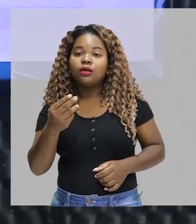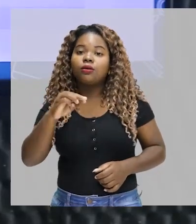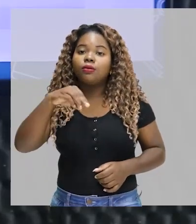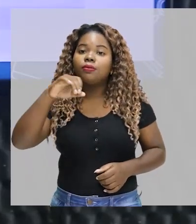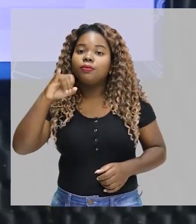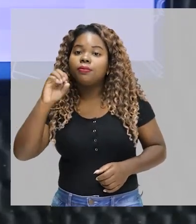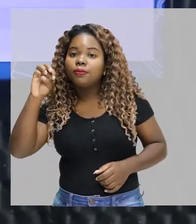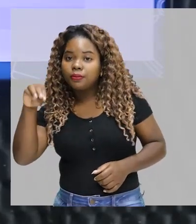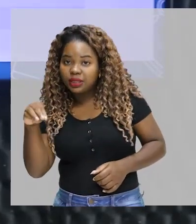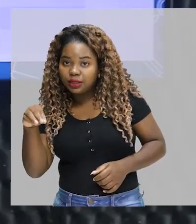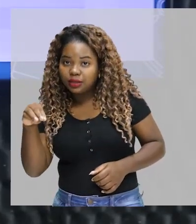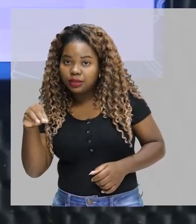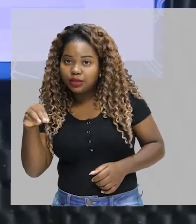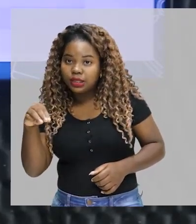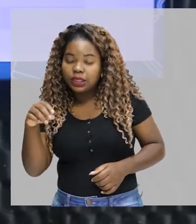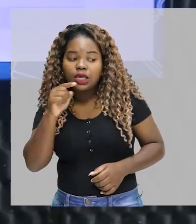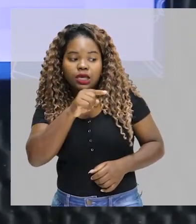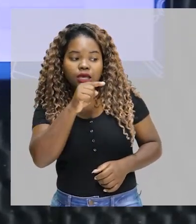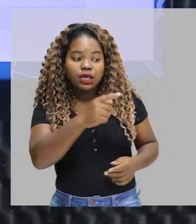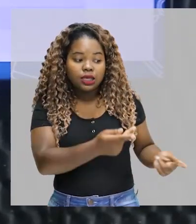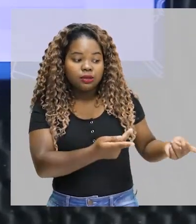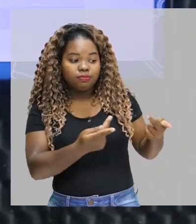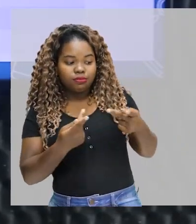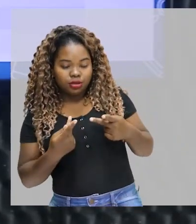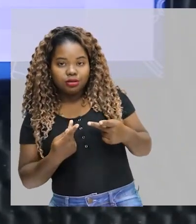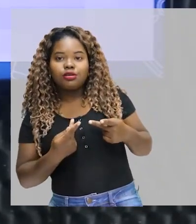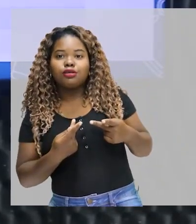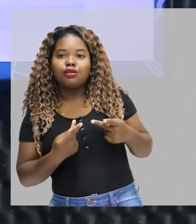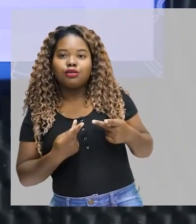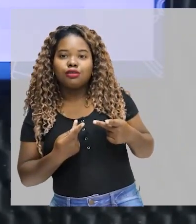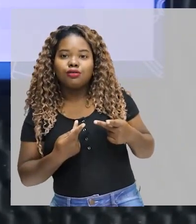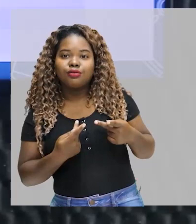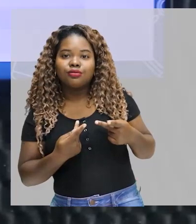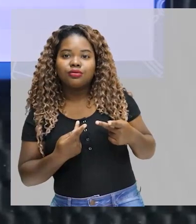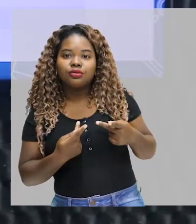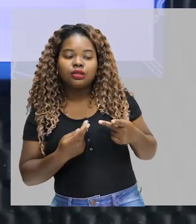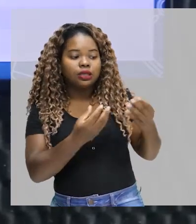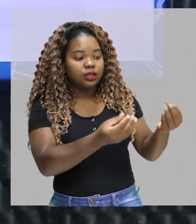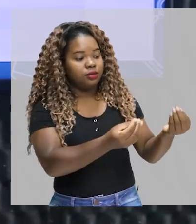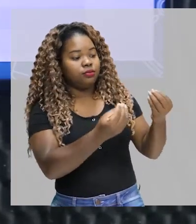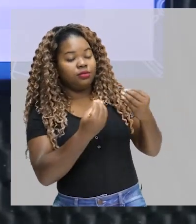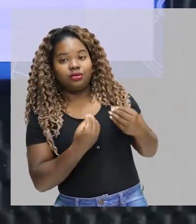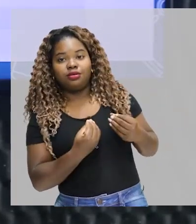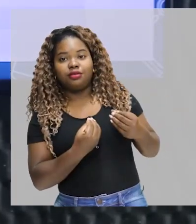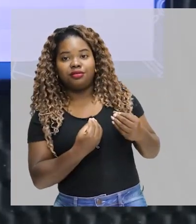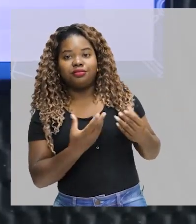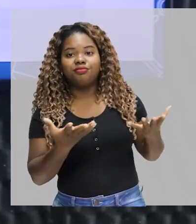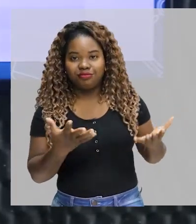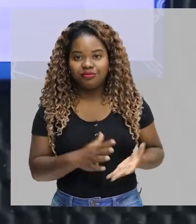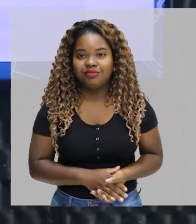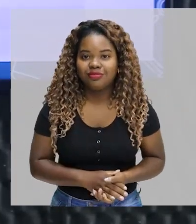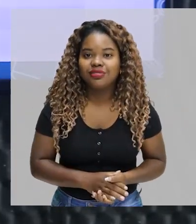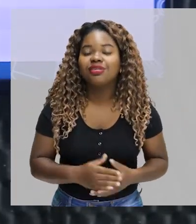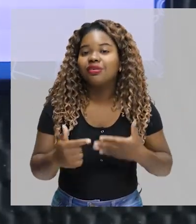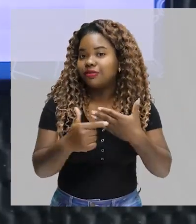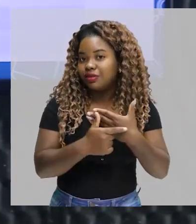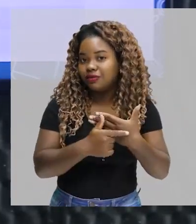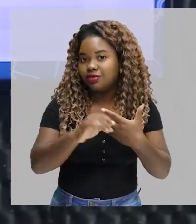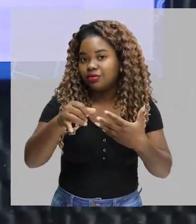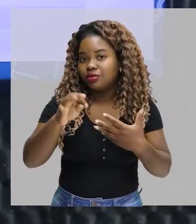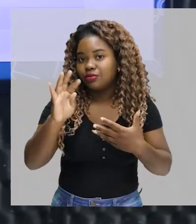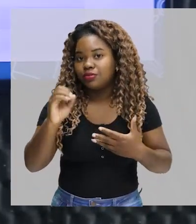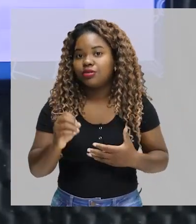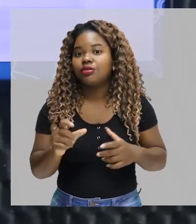me convidou, tá? Ele entregou a mim alguma coisa. Então, isso é a função de objeto na frase,